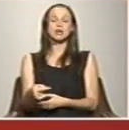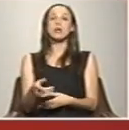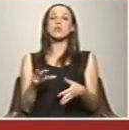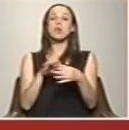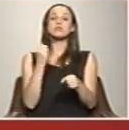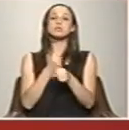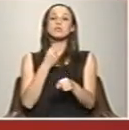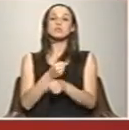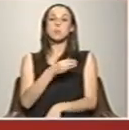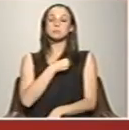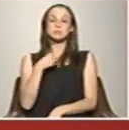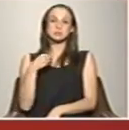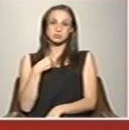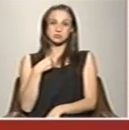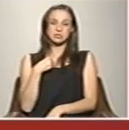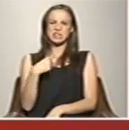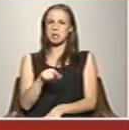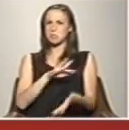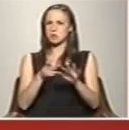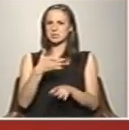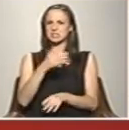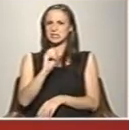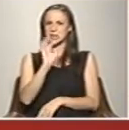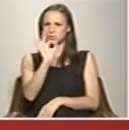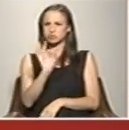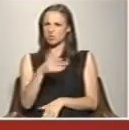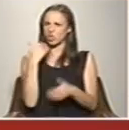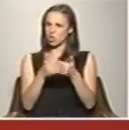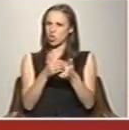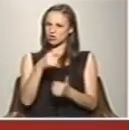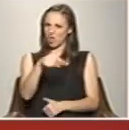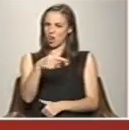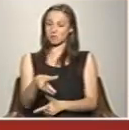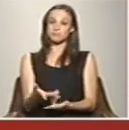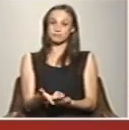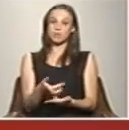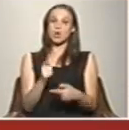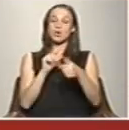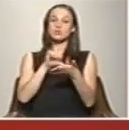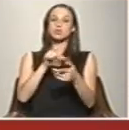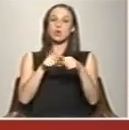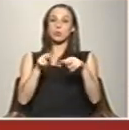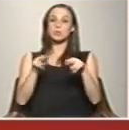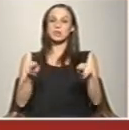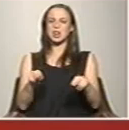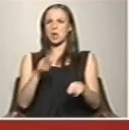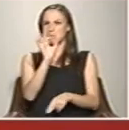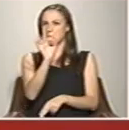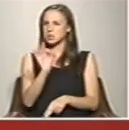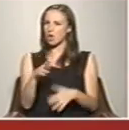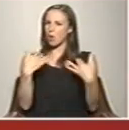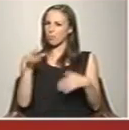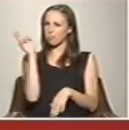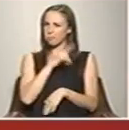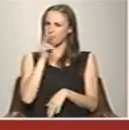medicina, temos perto de 70% de idosos. No centro hospitalar, uma percentagem enorme de